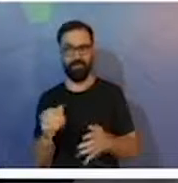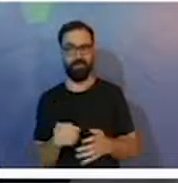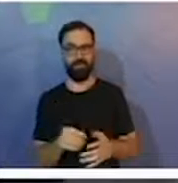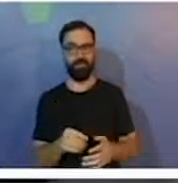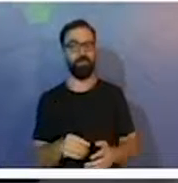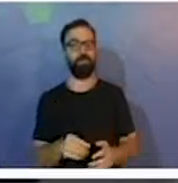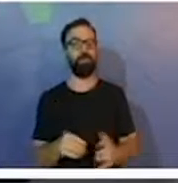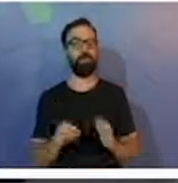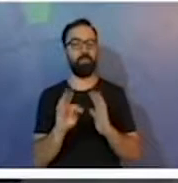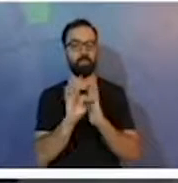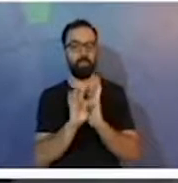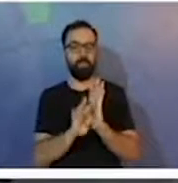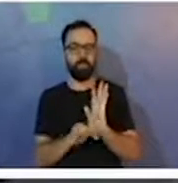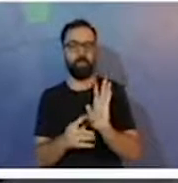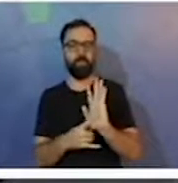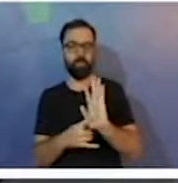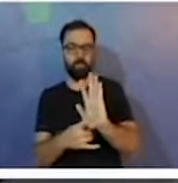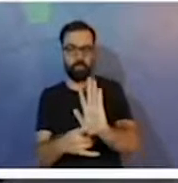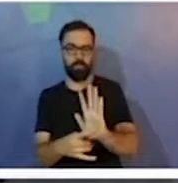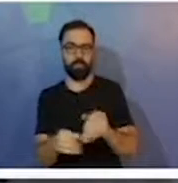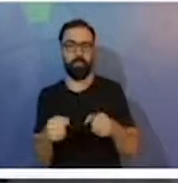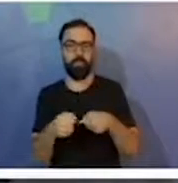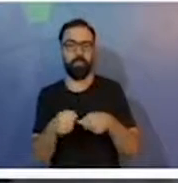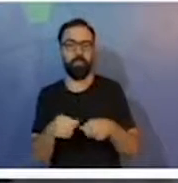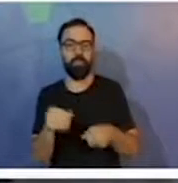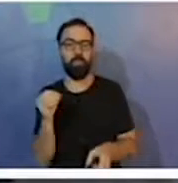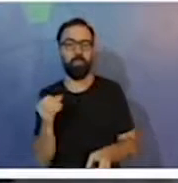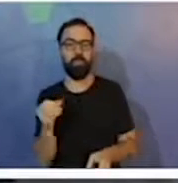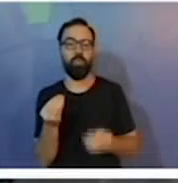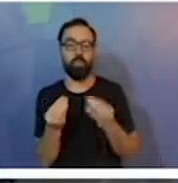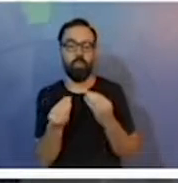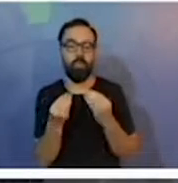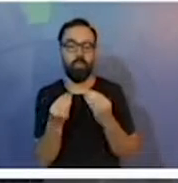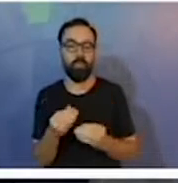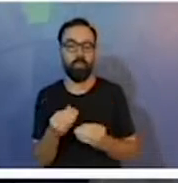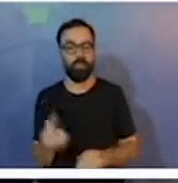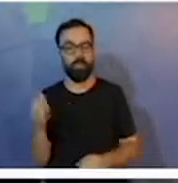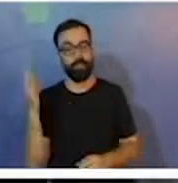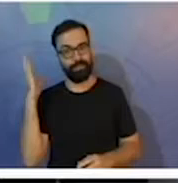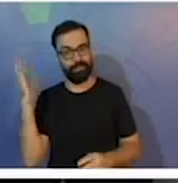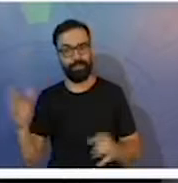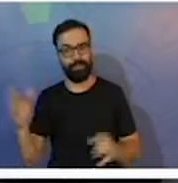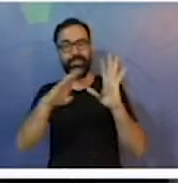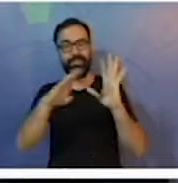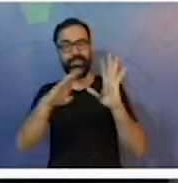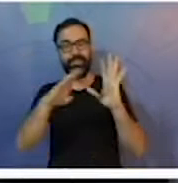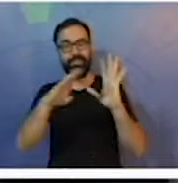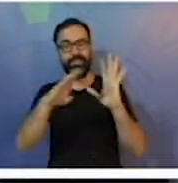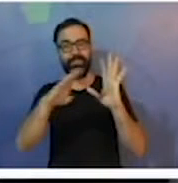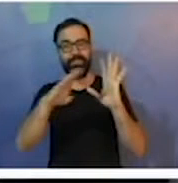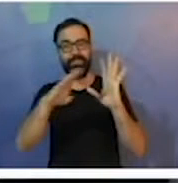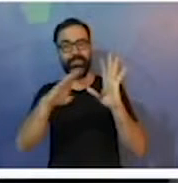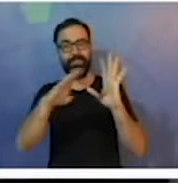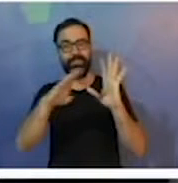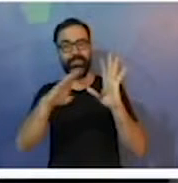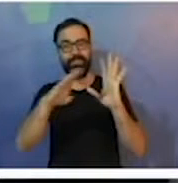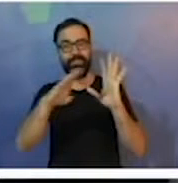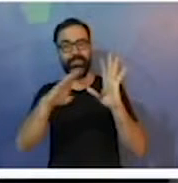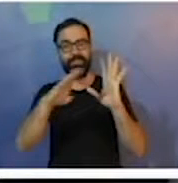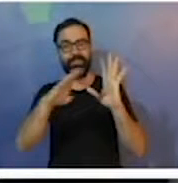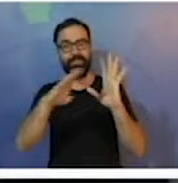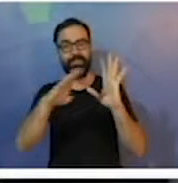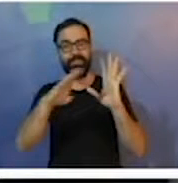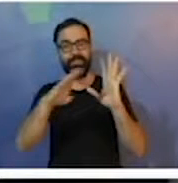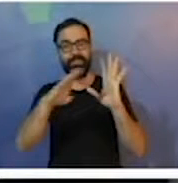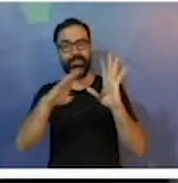fazer nós vamos trabalhar as páginas 53 até a 60 Olha a nossa rotina Gente o que que nós vamos fazer